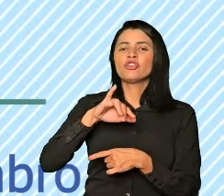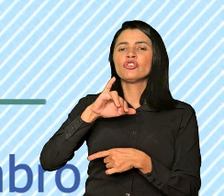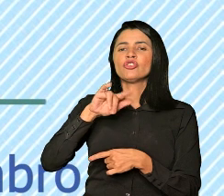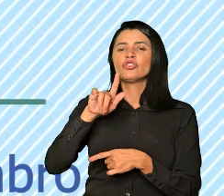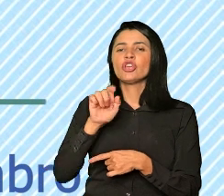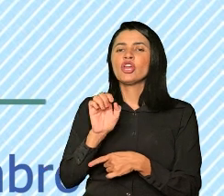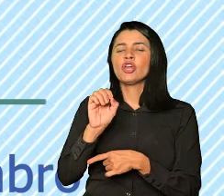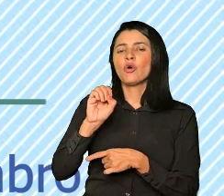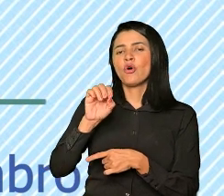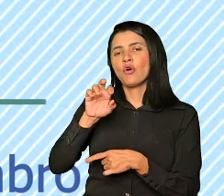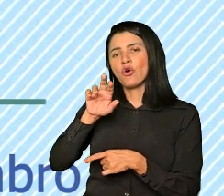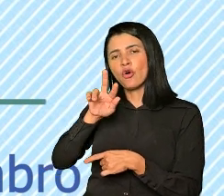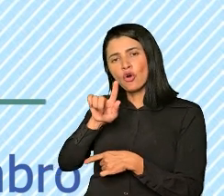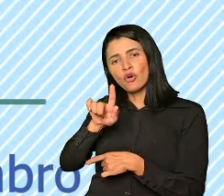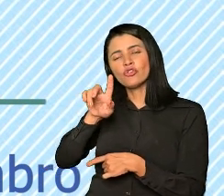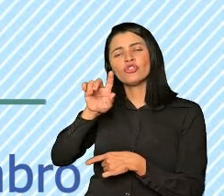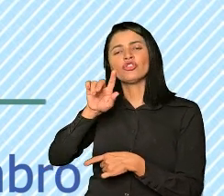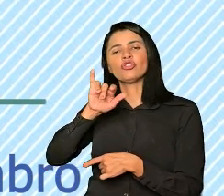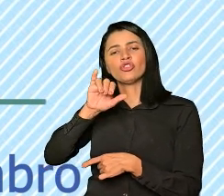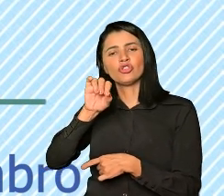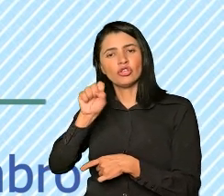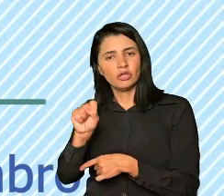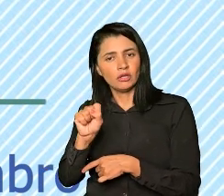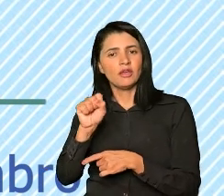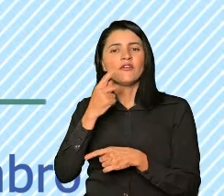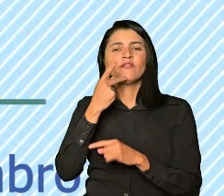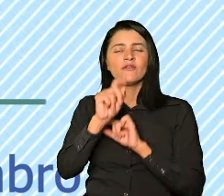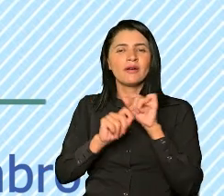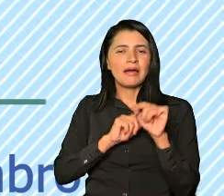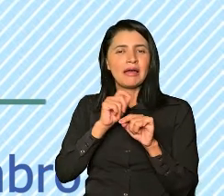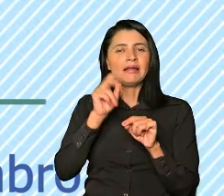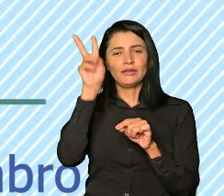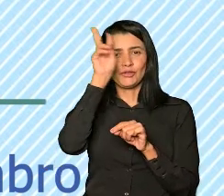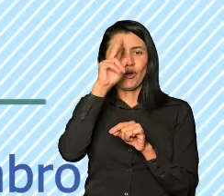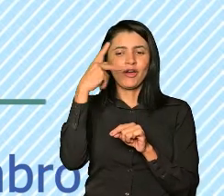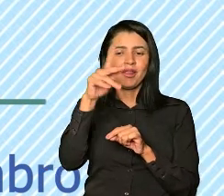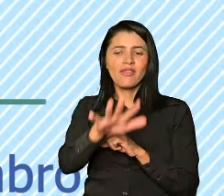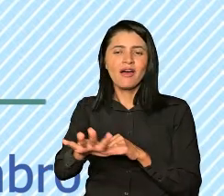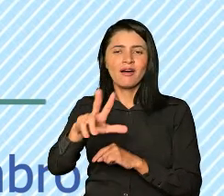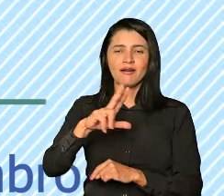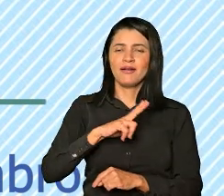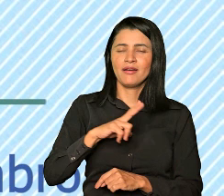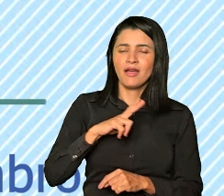que trata sobre a questão da história no âmbito privado, né? Na